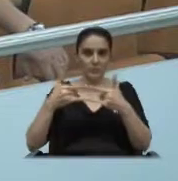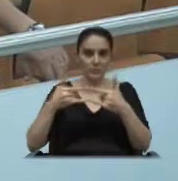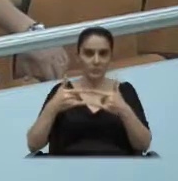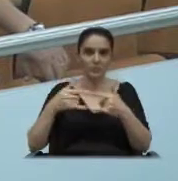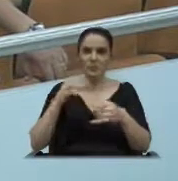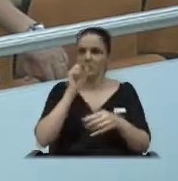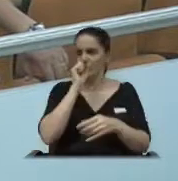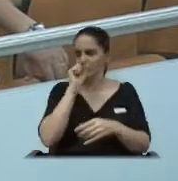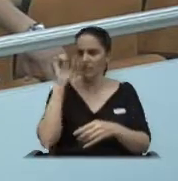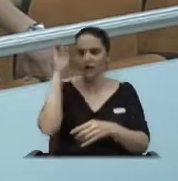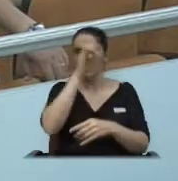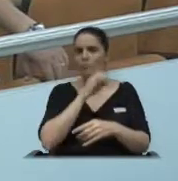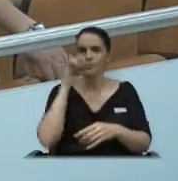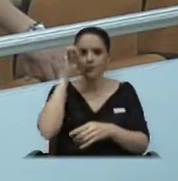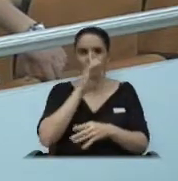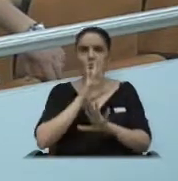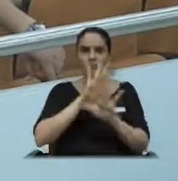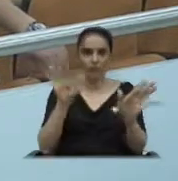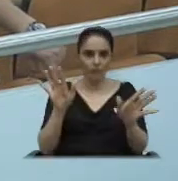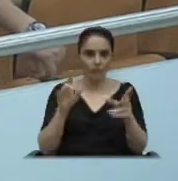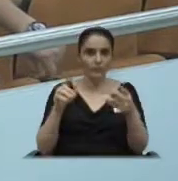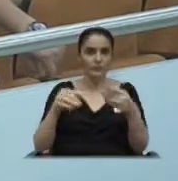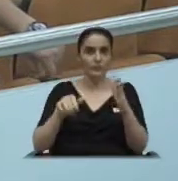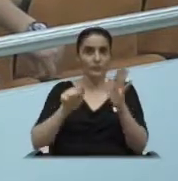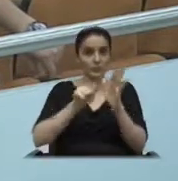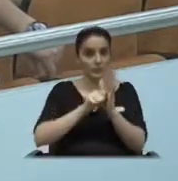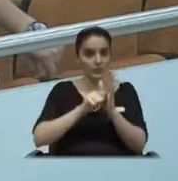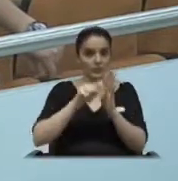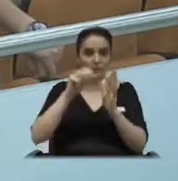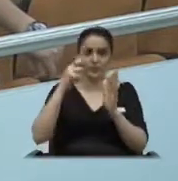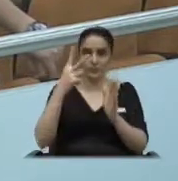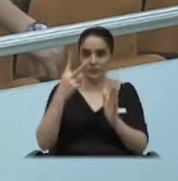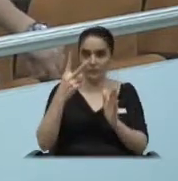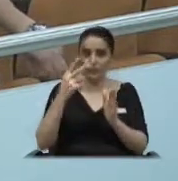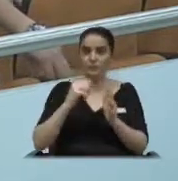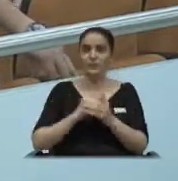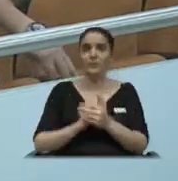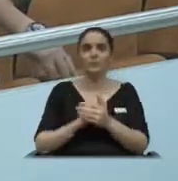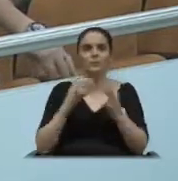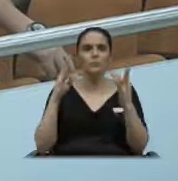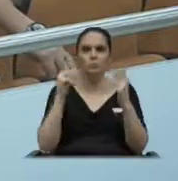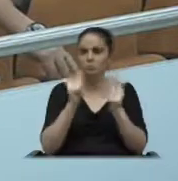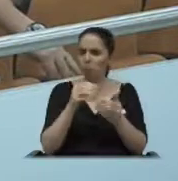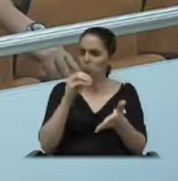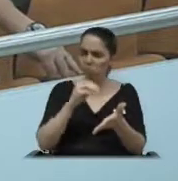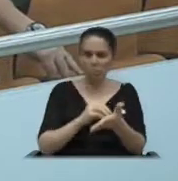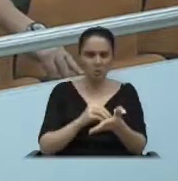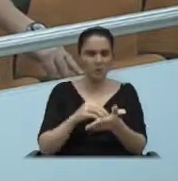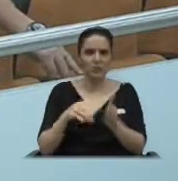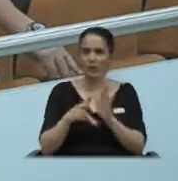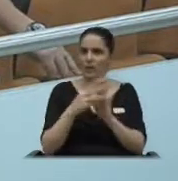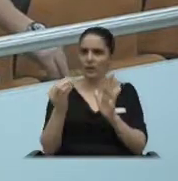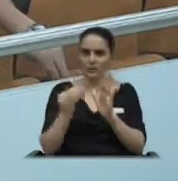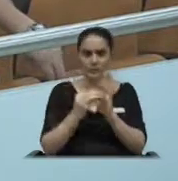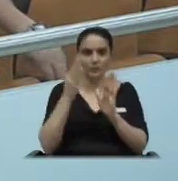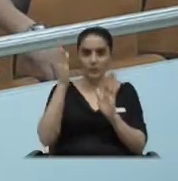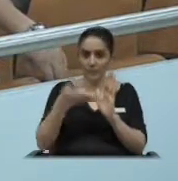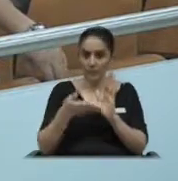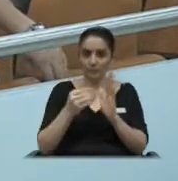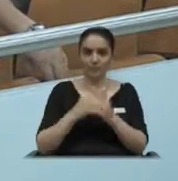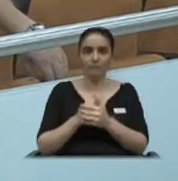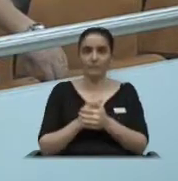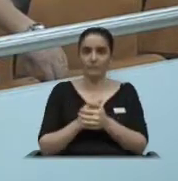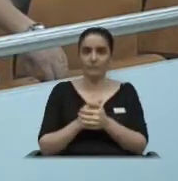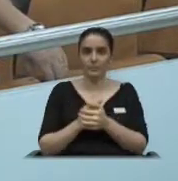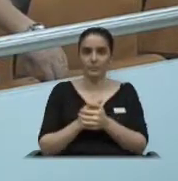nós sabemos. Vamos para no artigo 2, depois vamos para o artigo 3 da lei. Está tudo lá, já tem as emendas, não vamos discutir nisso. Eu não vou